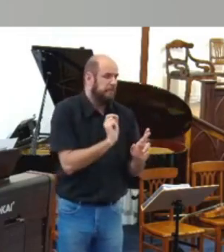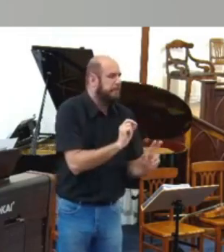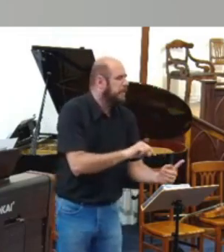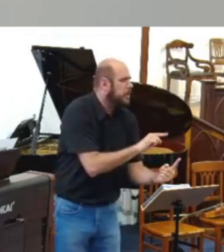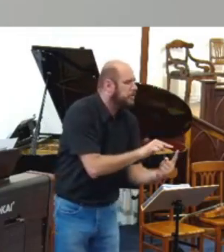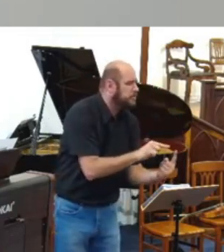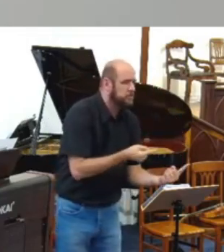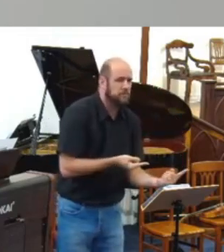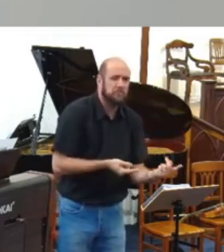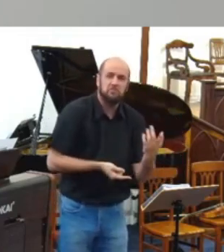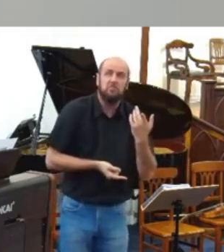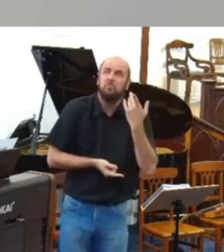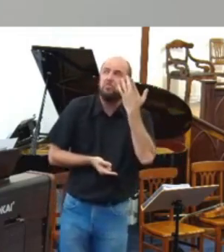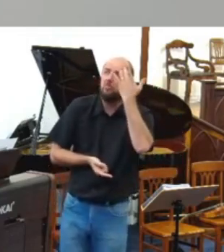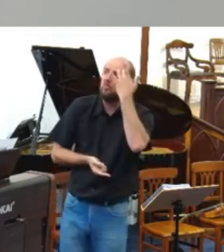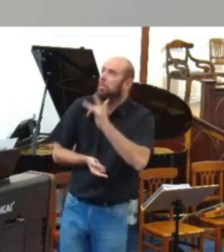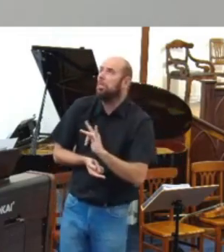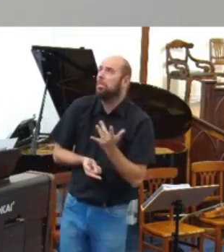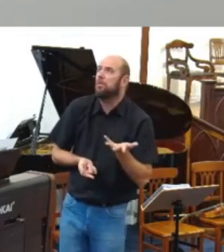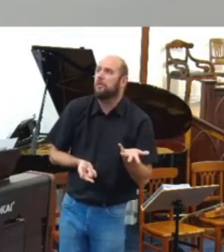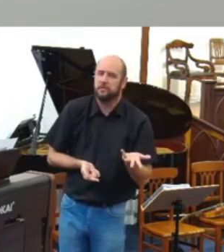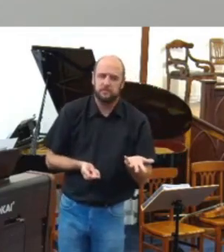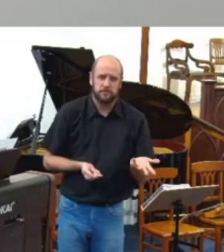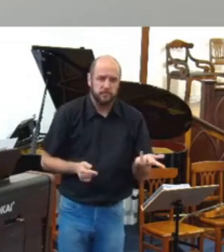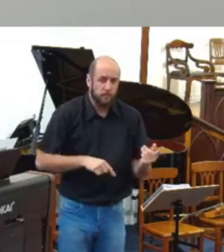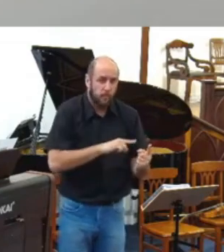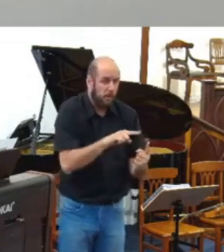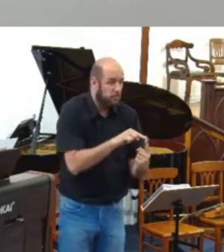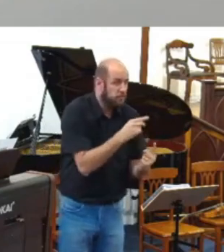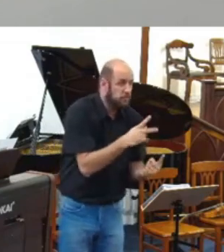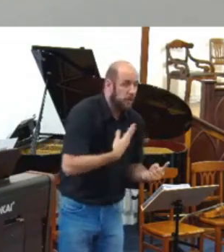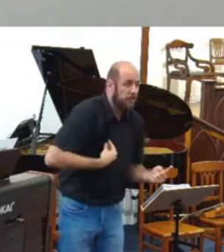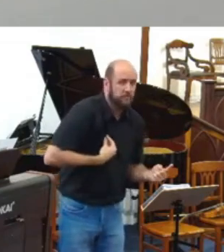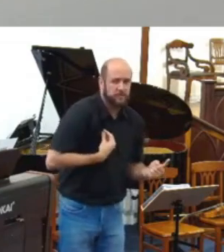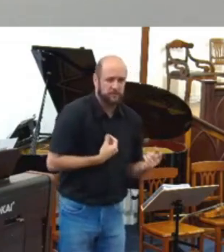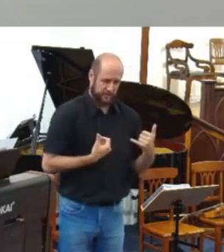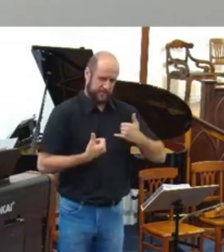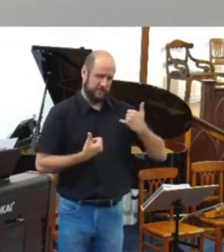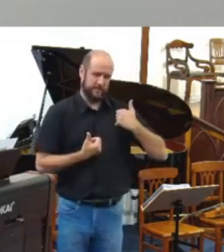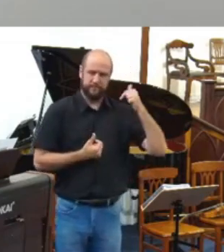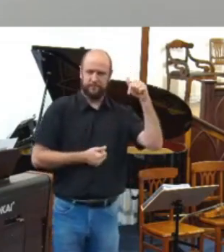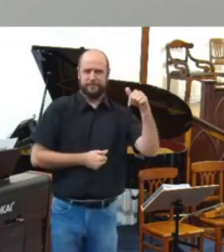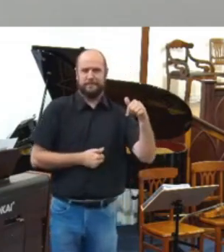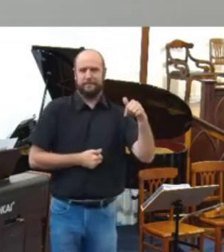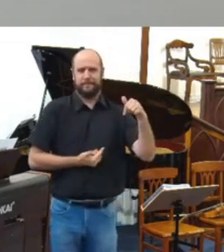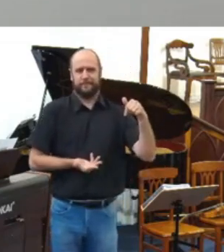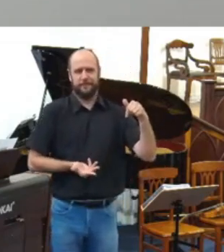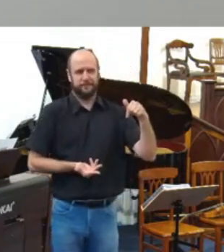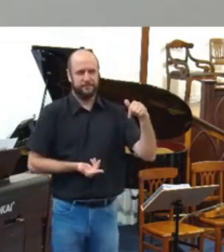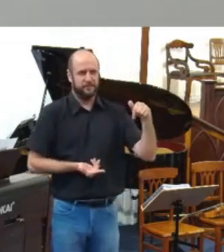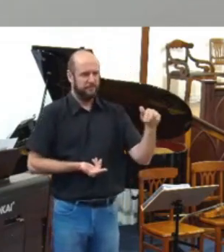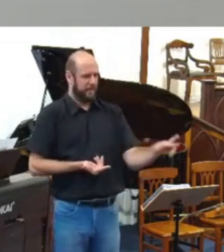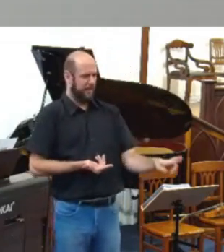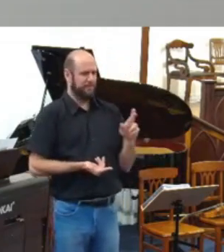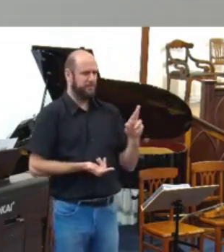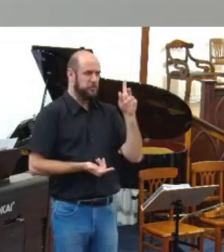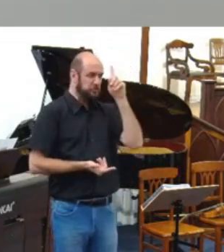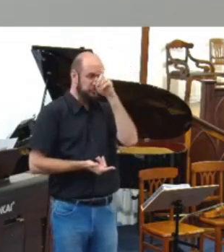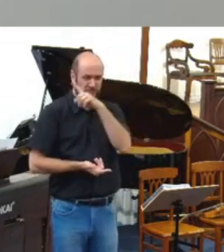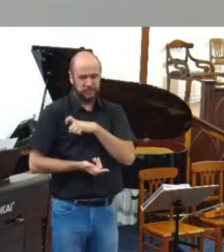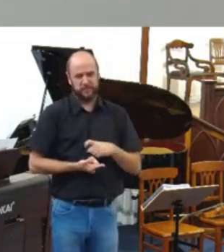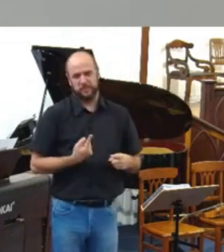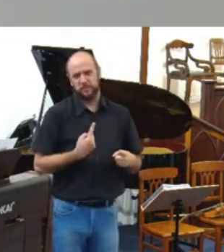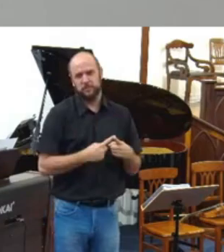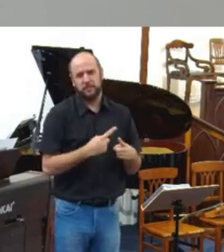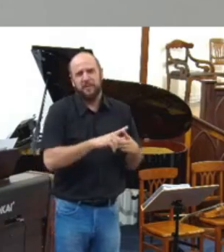responder. Se eu perguntasse, qual é o propósito da sua vida? Você que tem 7 anos de idade, ele vai ter dificuldade, porque ele não tem ainda